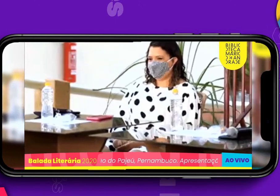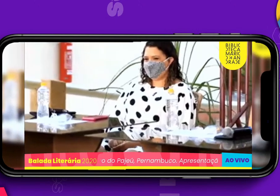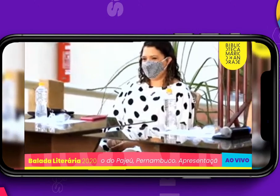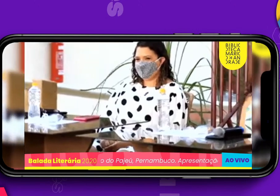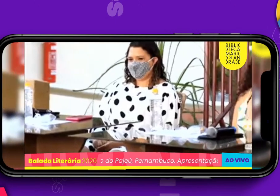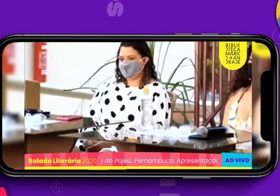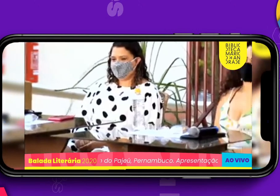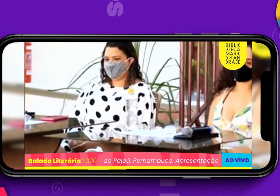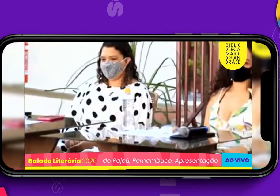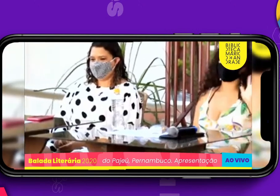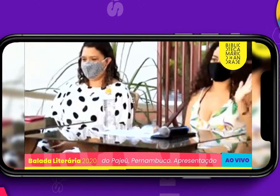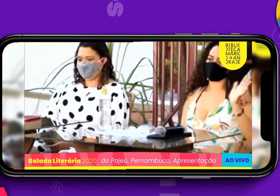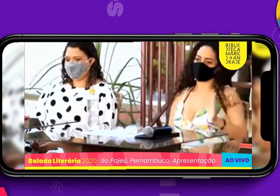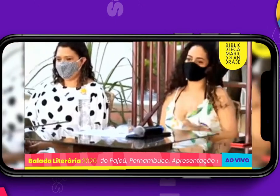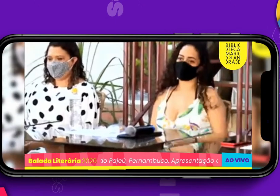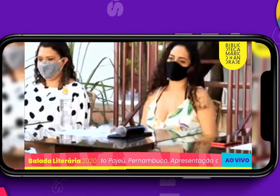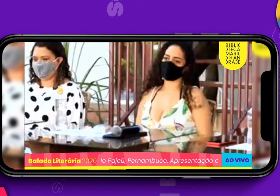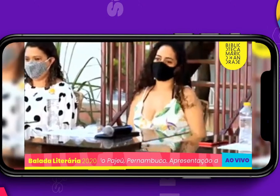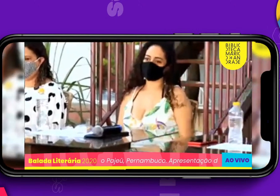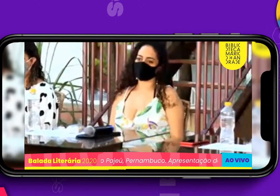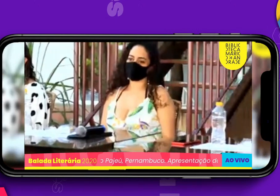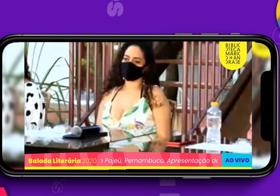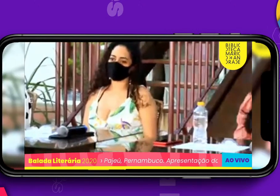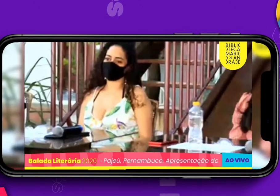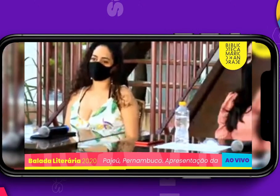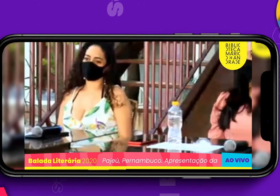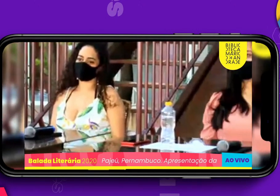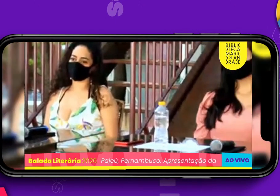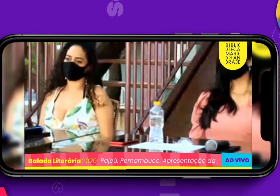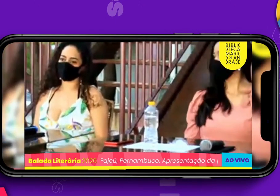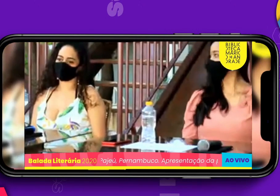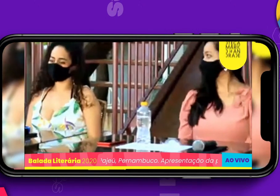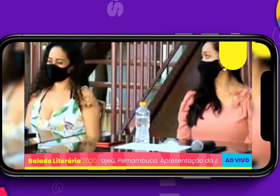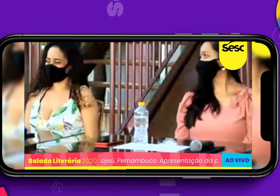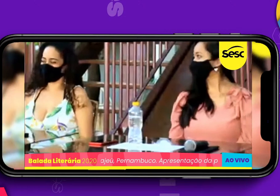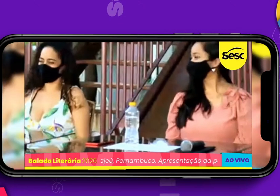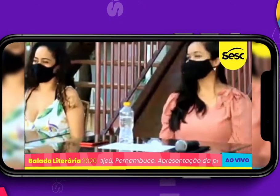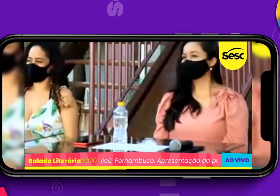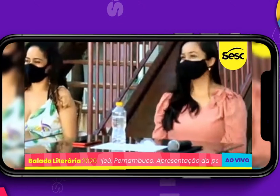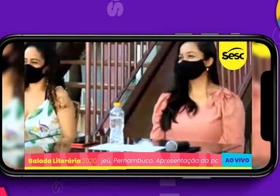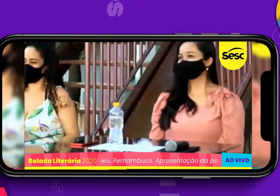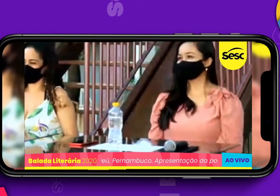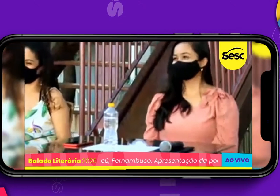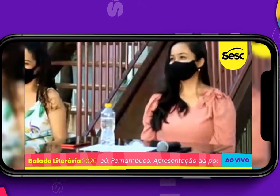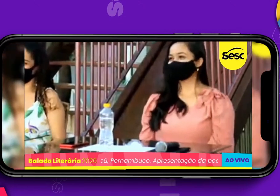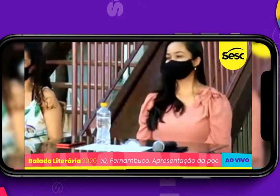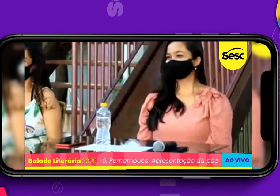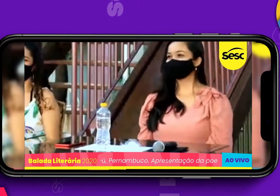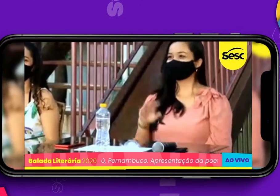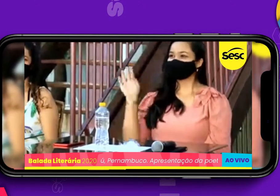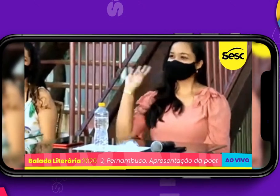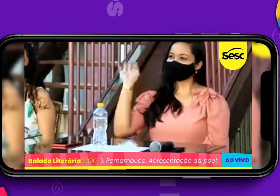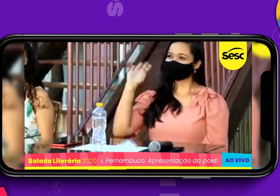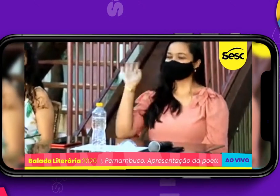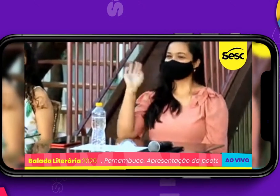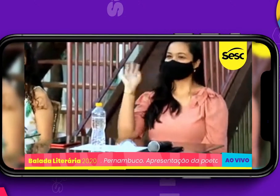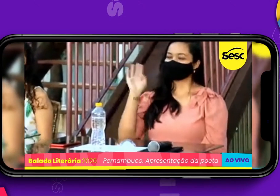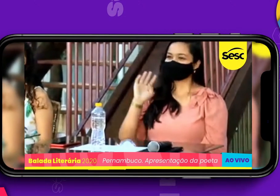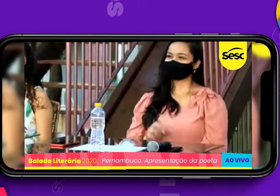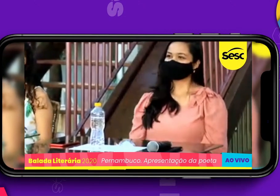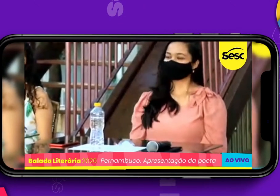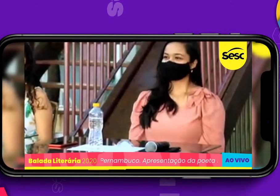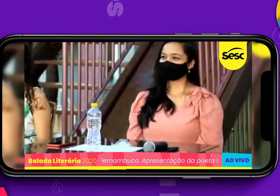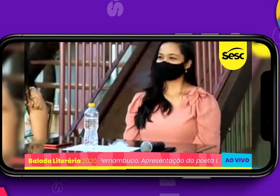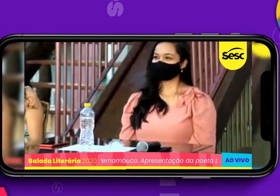de Brejinho de Tabira. Olha lá, ao seu lado, Milene Augusto, de